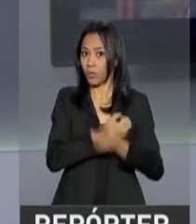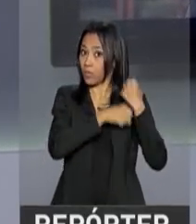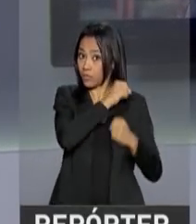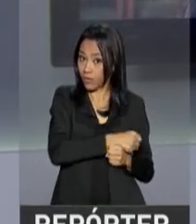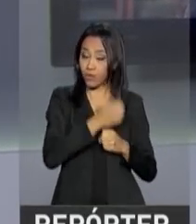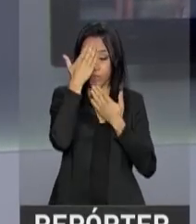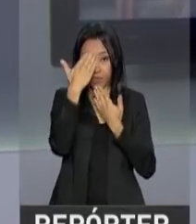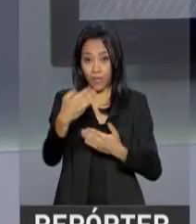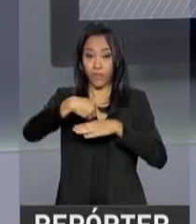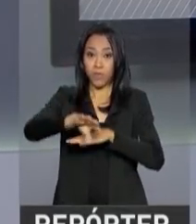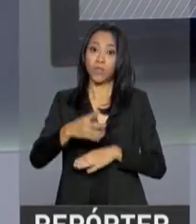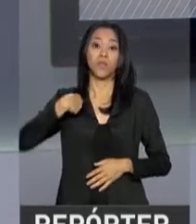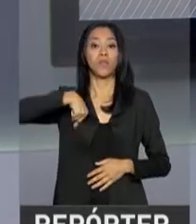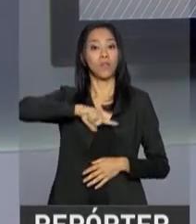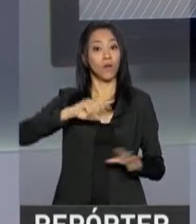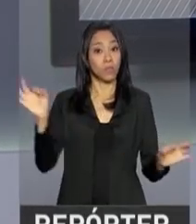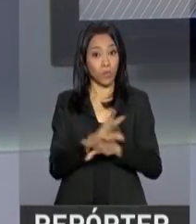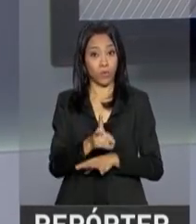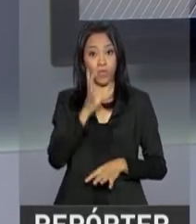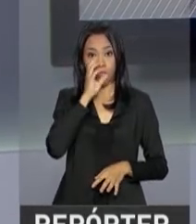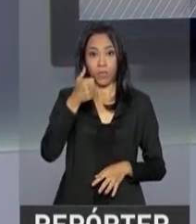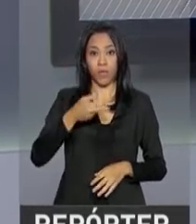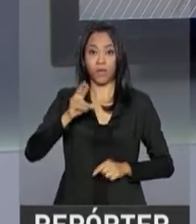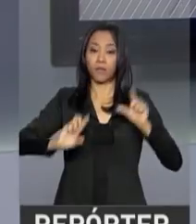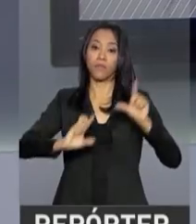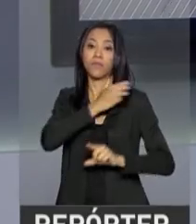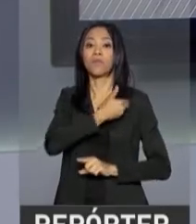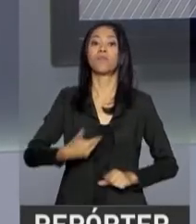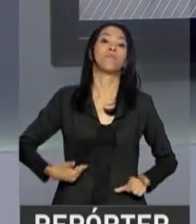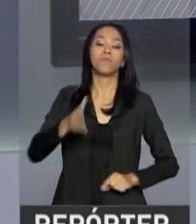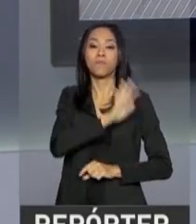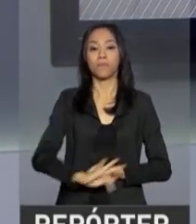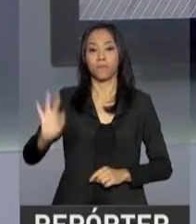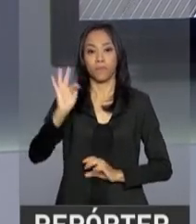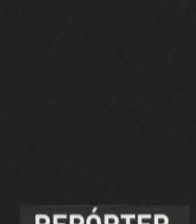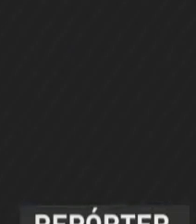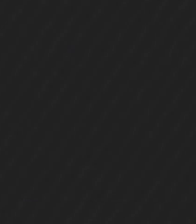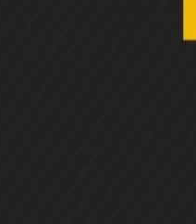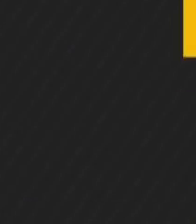informações nós ficamos por aqui continue com a gente na nbr a tv do governo federal